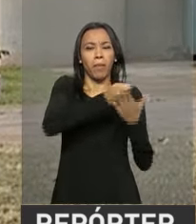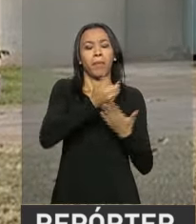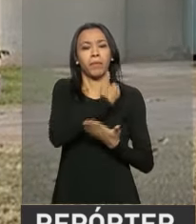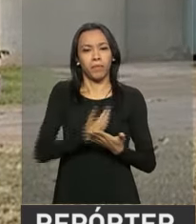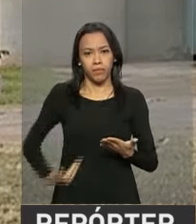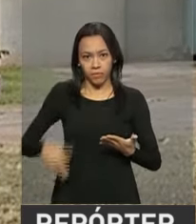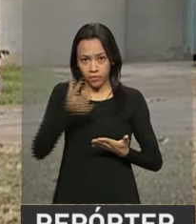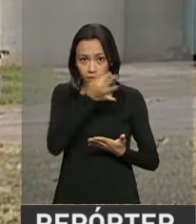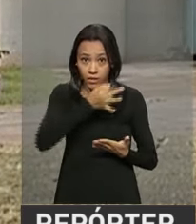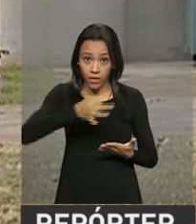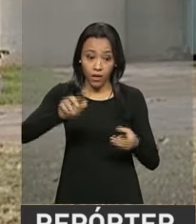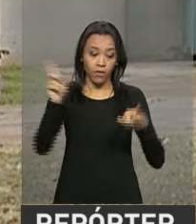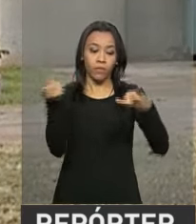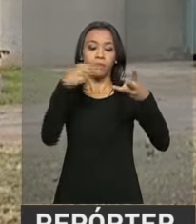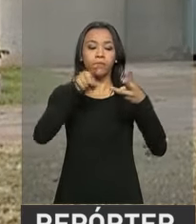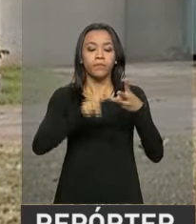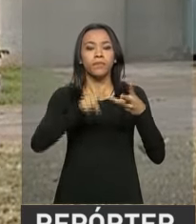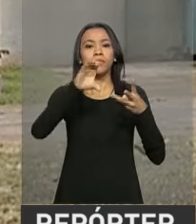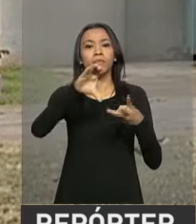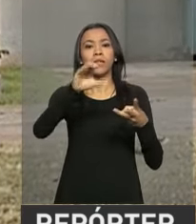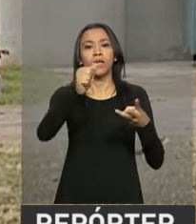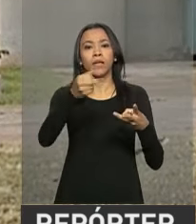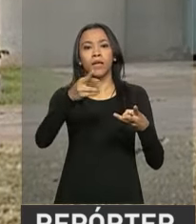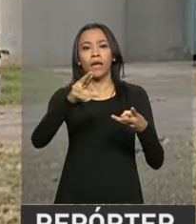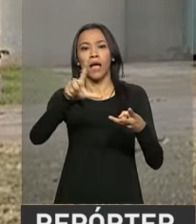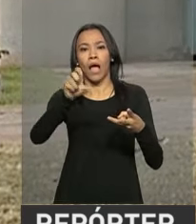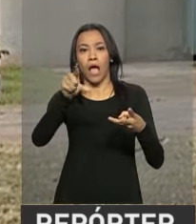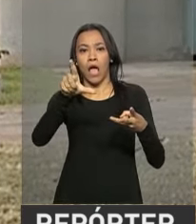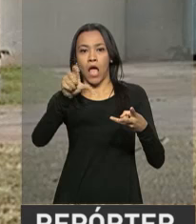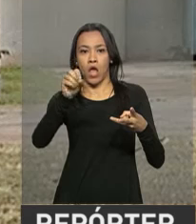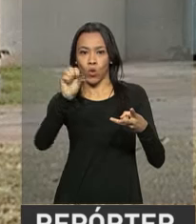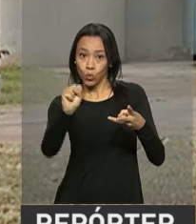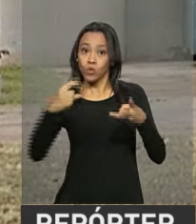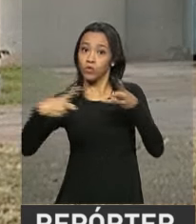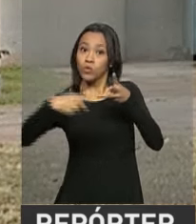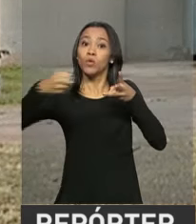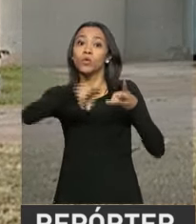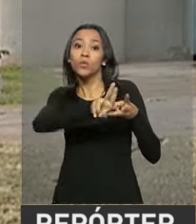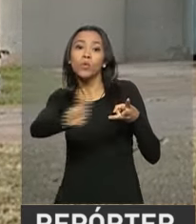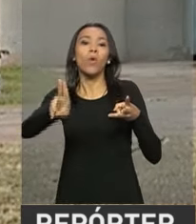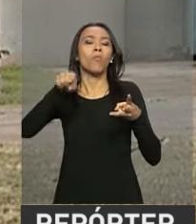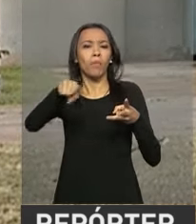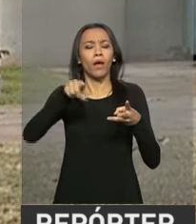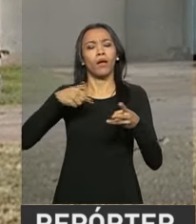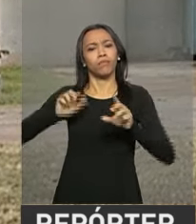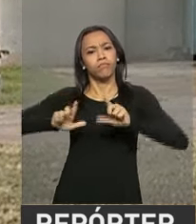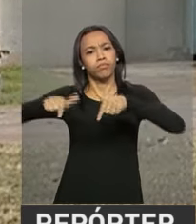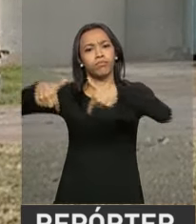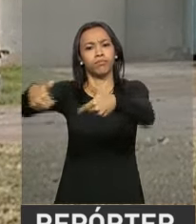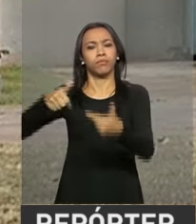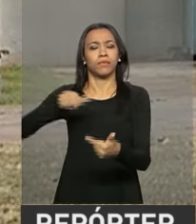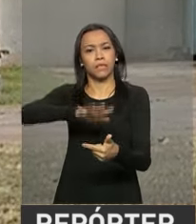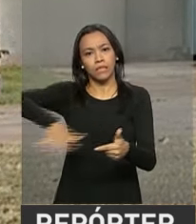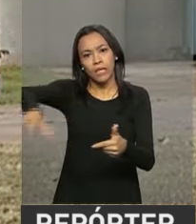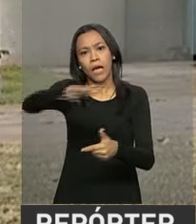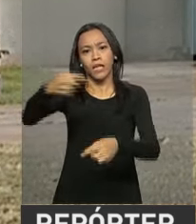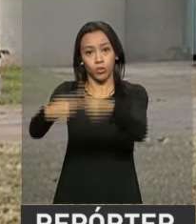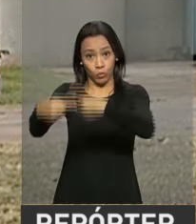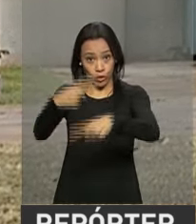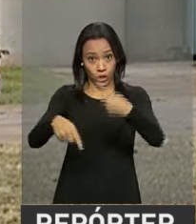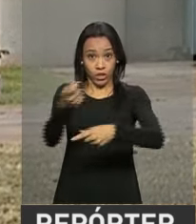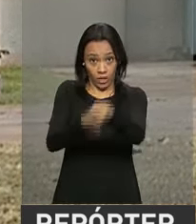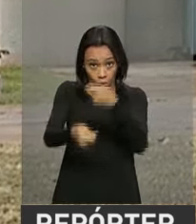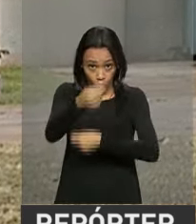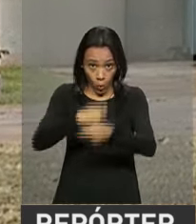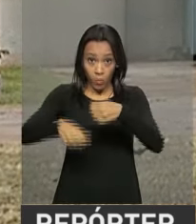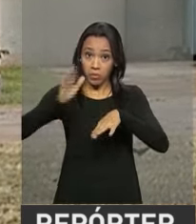do governo federal. Carlos Hamilton foi anunciado como nome para comandar a Secretaria de Política Econômica do Ministério. Segundo o